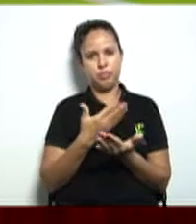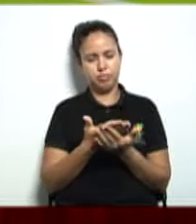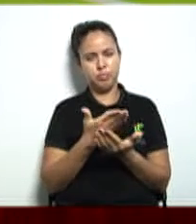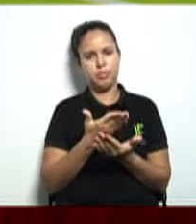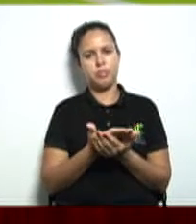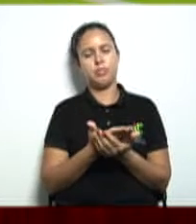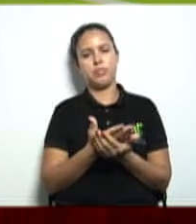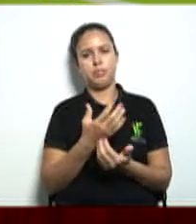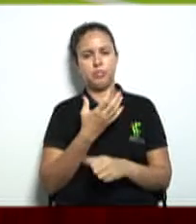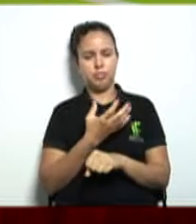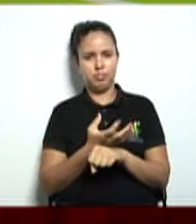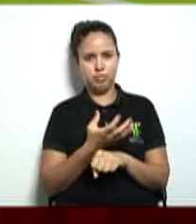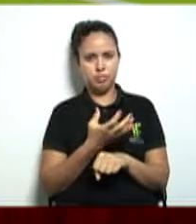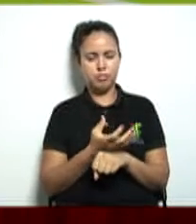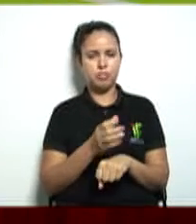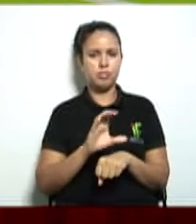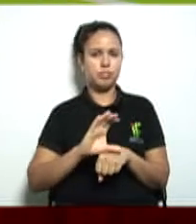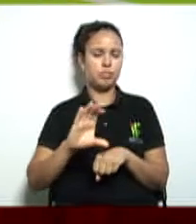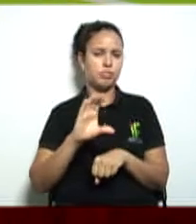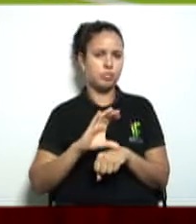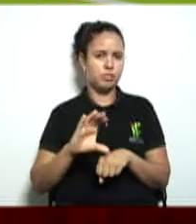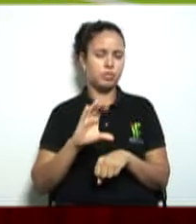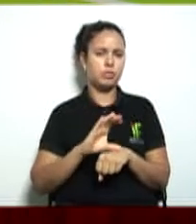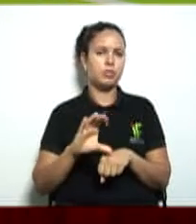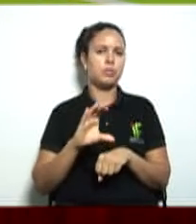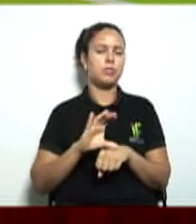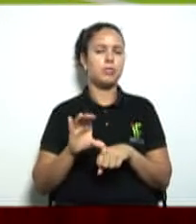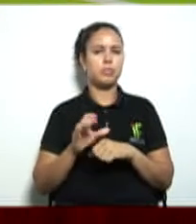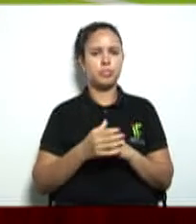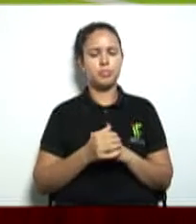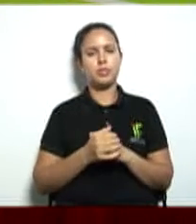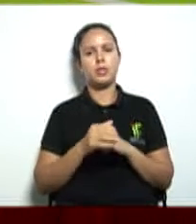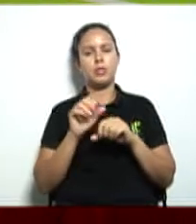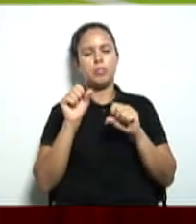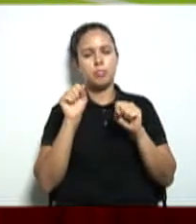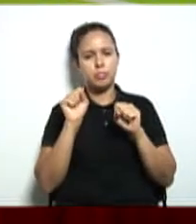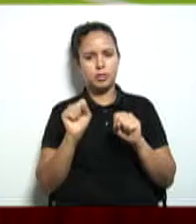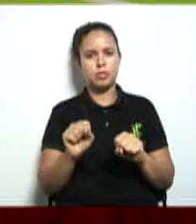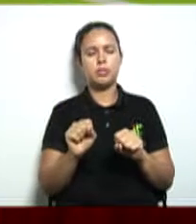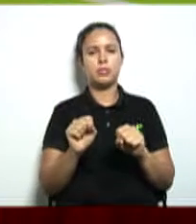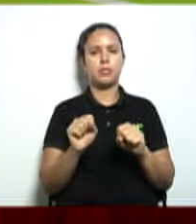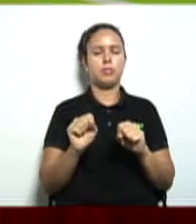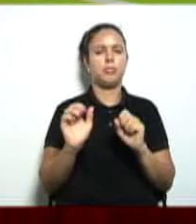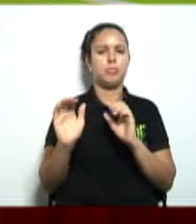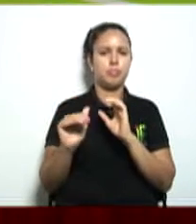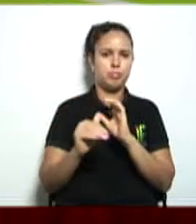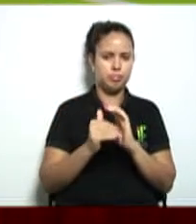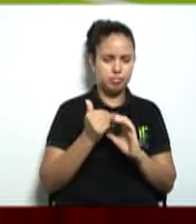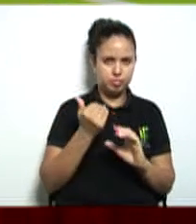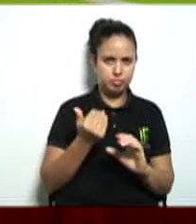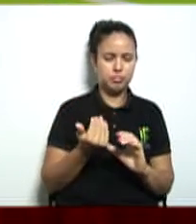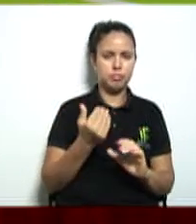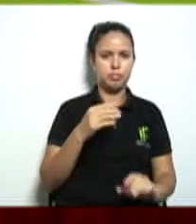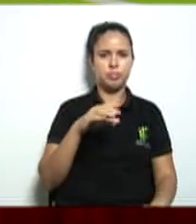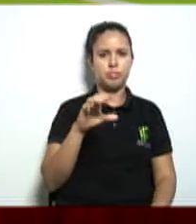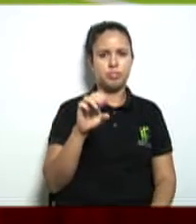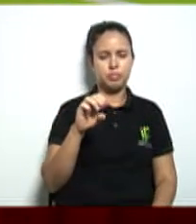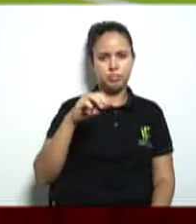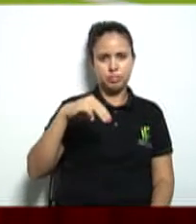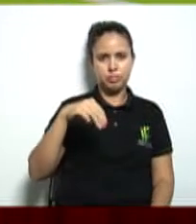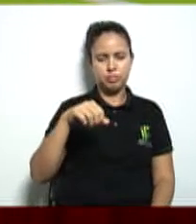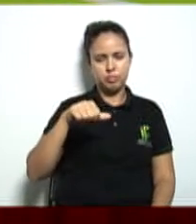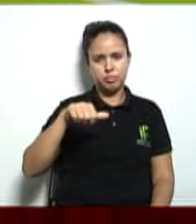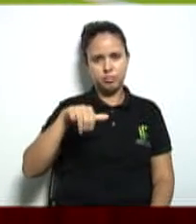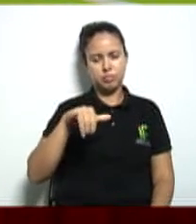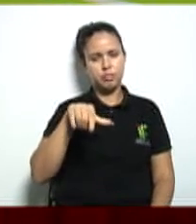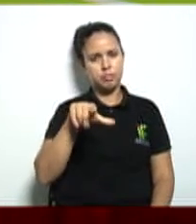curso. Então, como vai ter a provinha semana que vem, vocês podem sim mandar o e-mail, a gente vai responder com todo